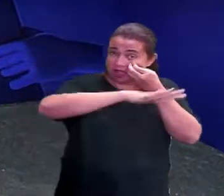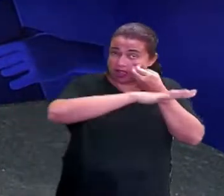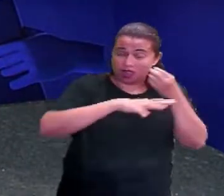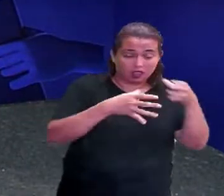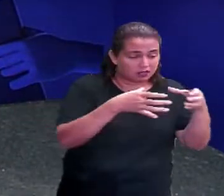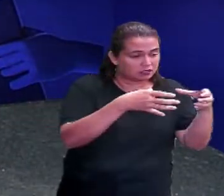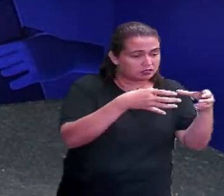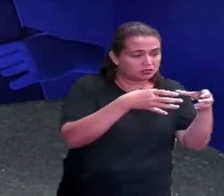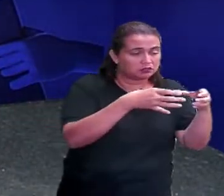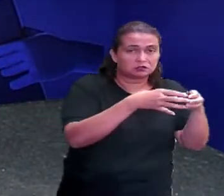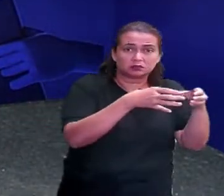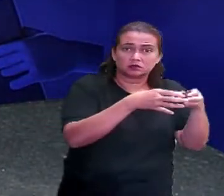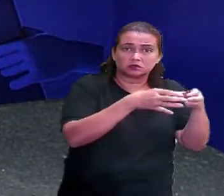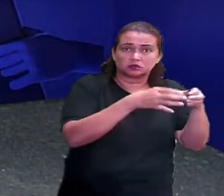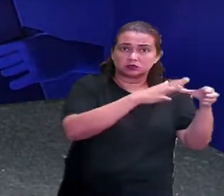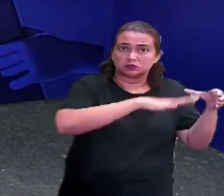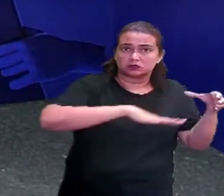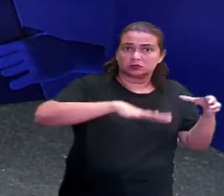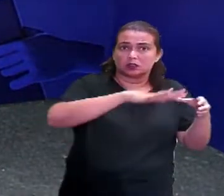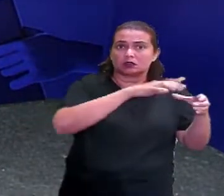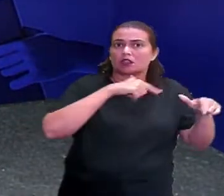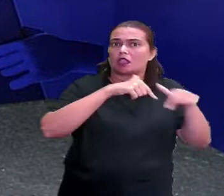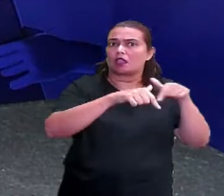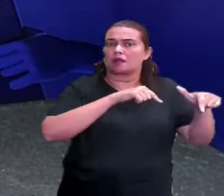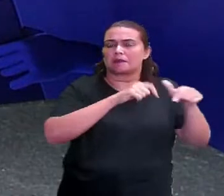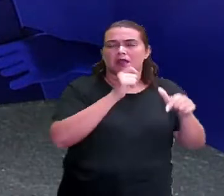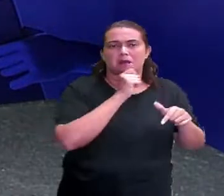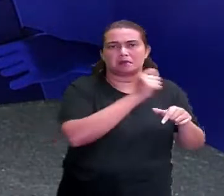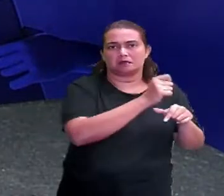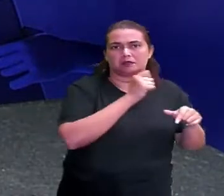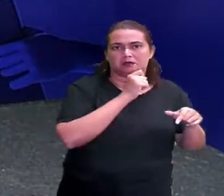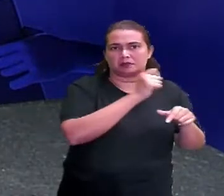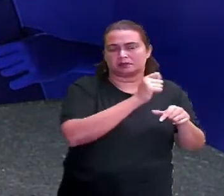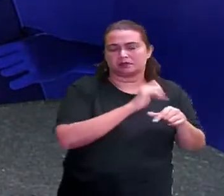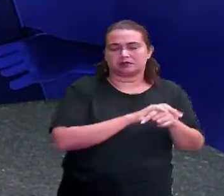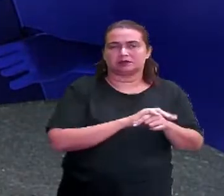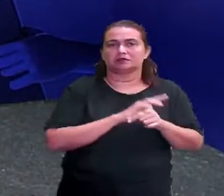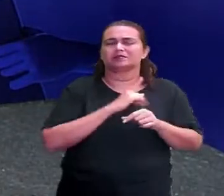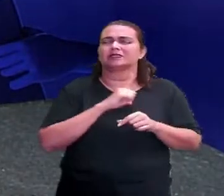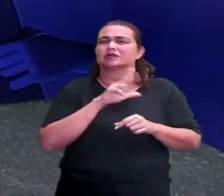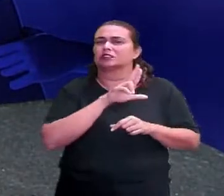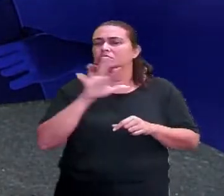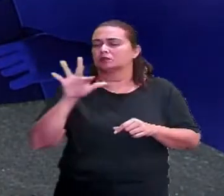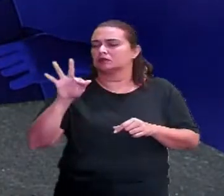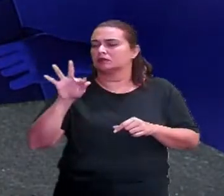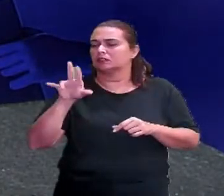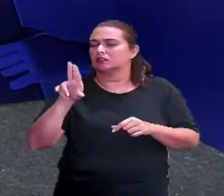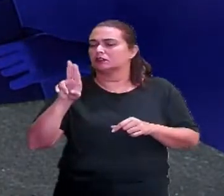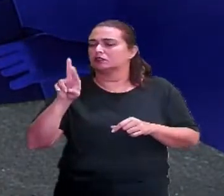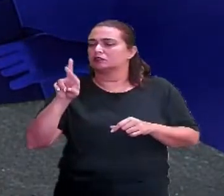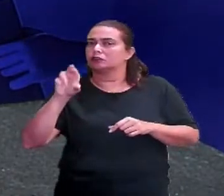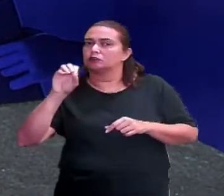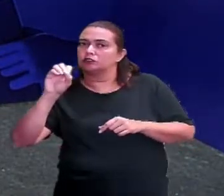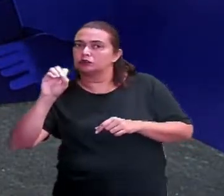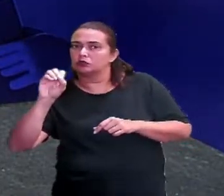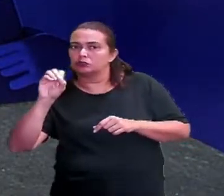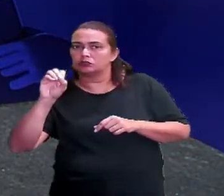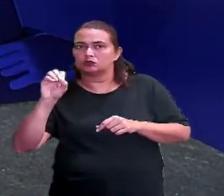furo, Um furo para qualquer outra pessoa que não é da área de jornalismo pode ser alguém pegar uma agulha, E